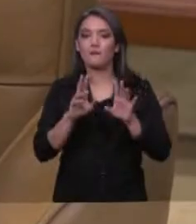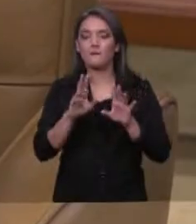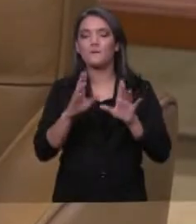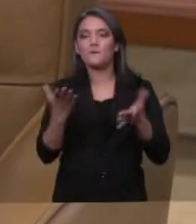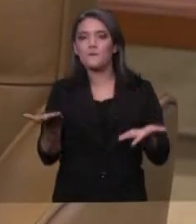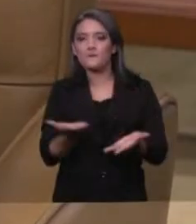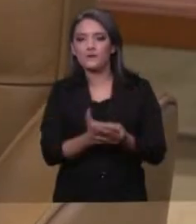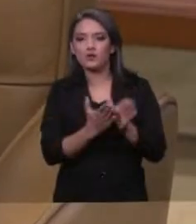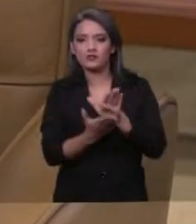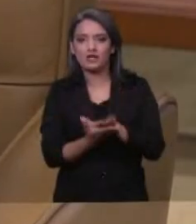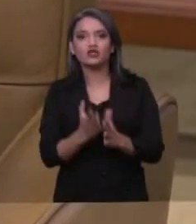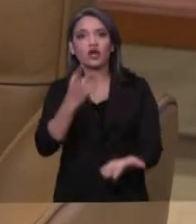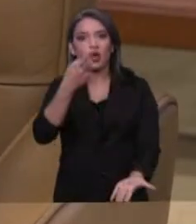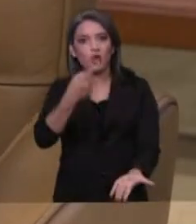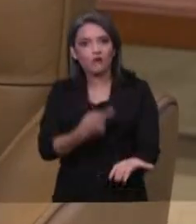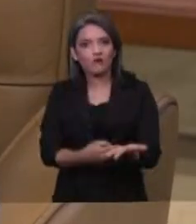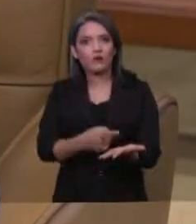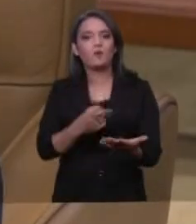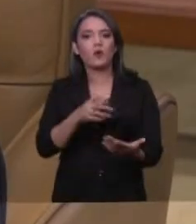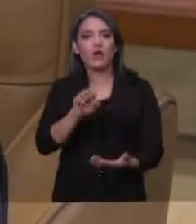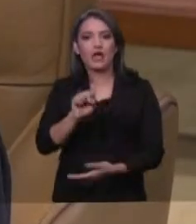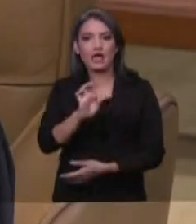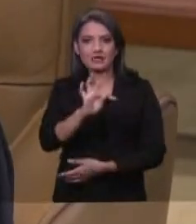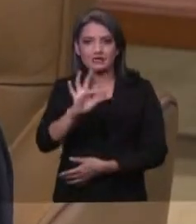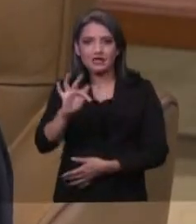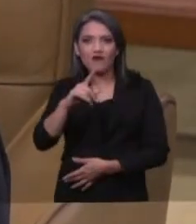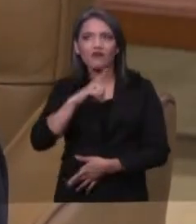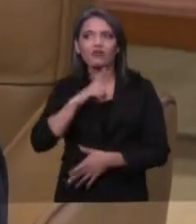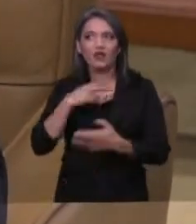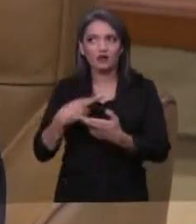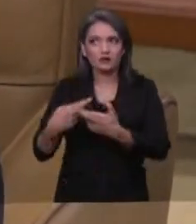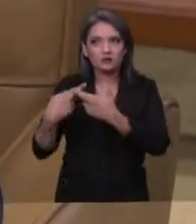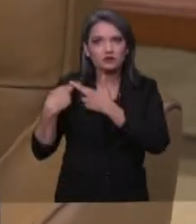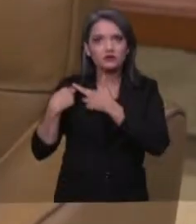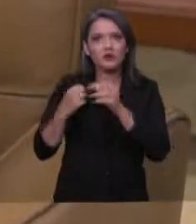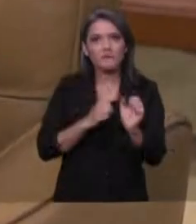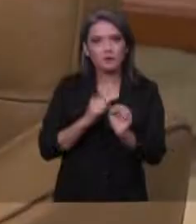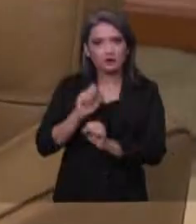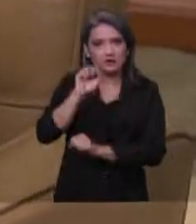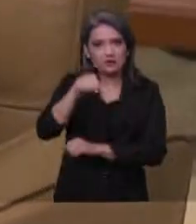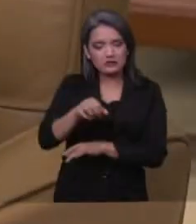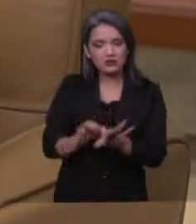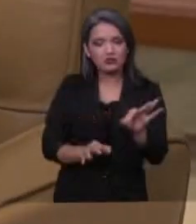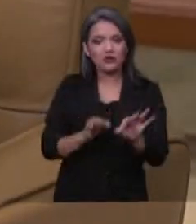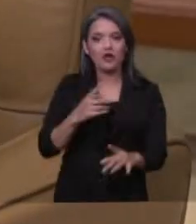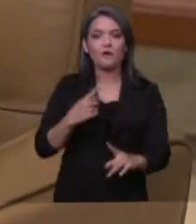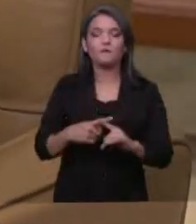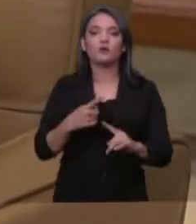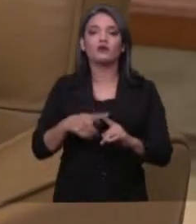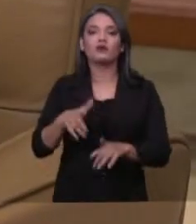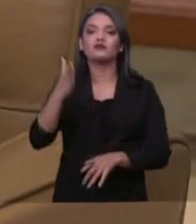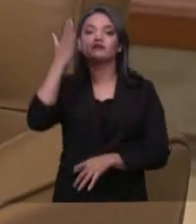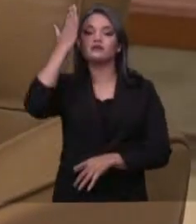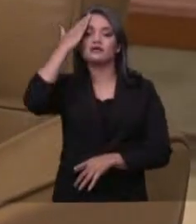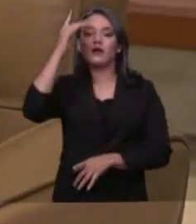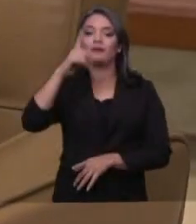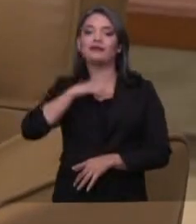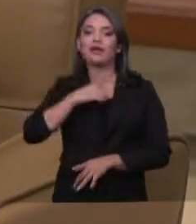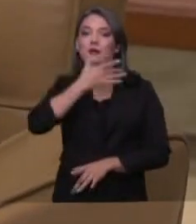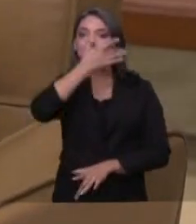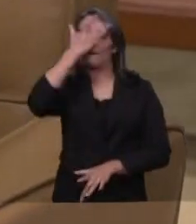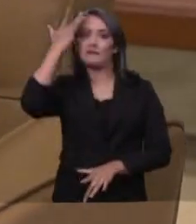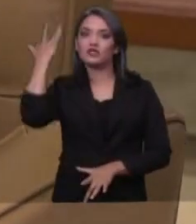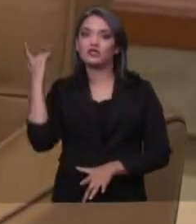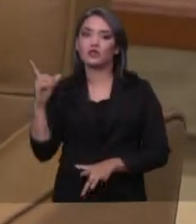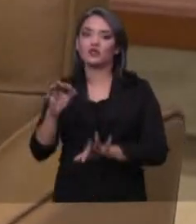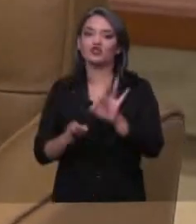do Supremo Tribunal Federal por sabermos que há também pessoas, ou estamos a supor que há pessoas com prerrogativa